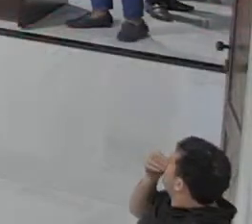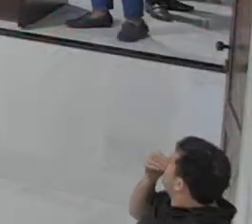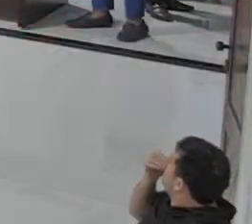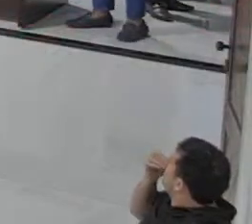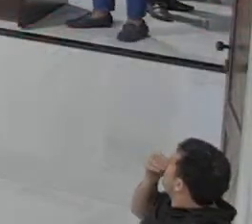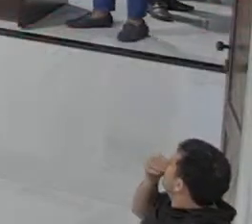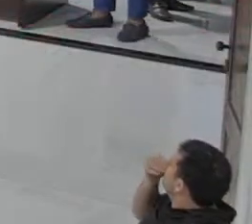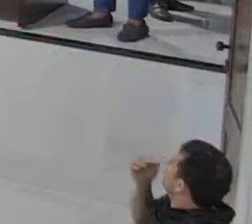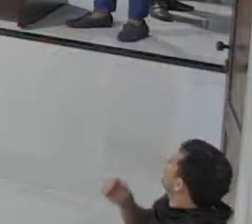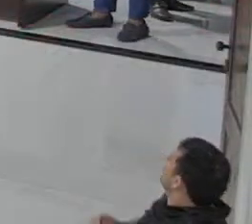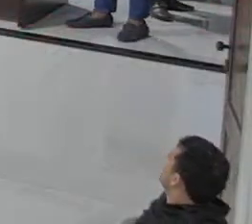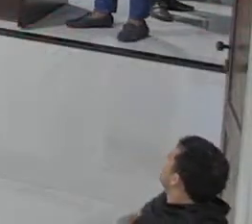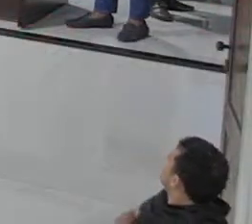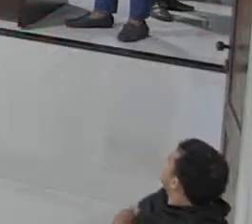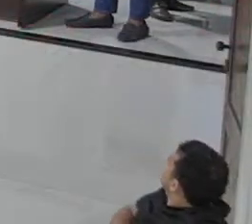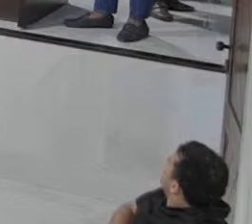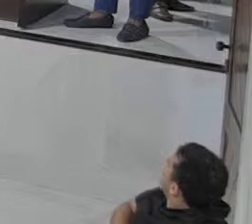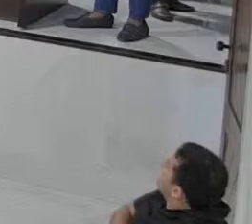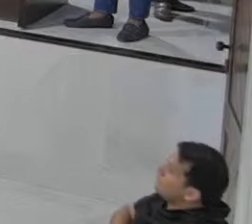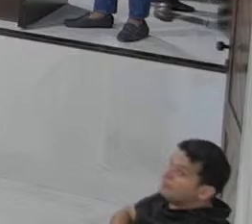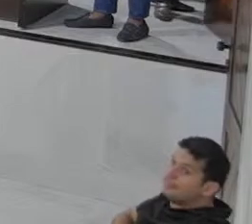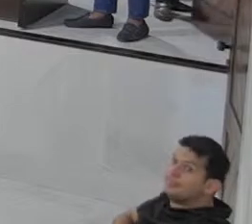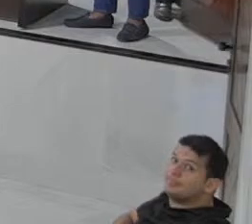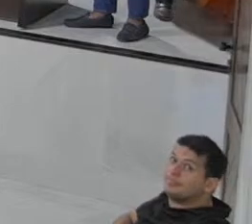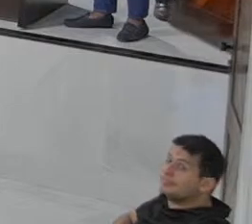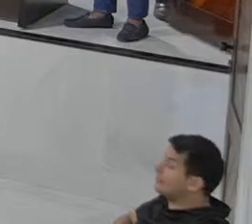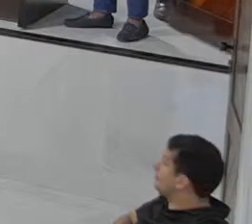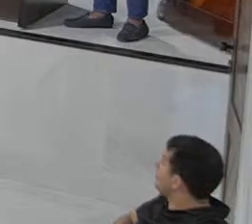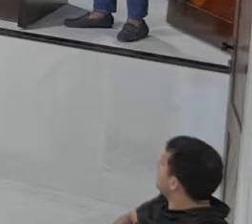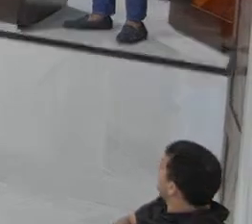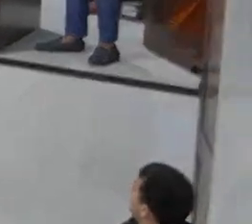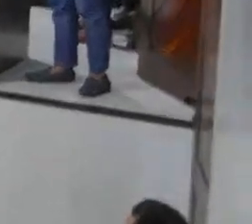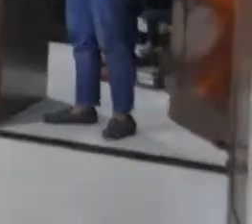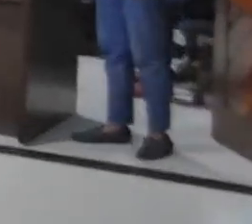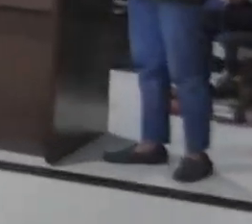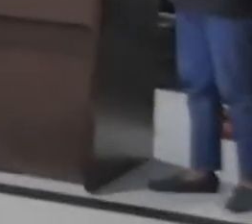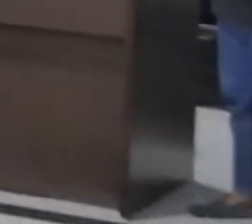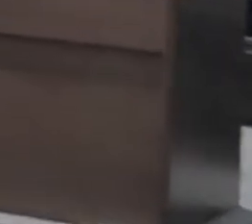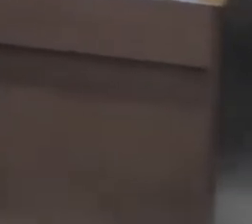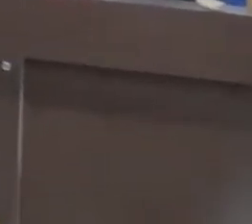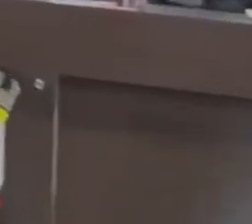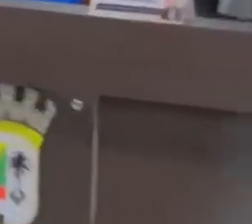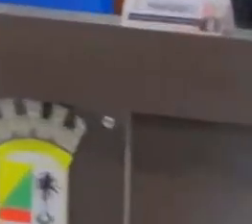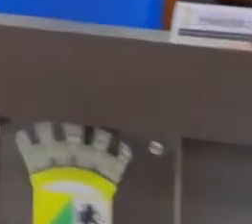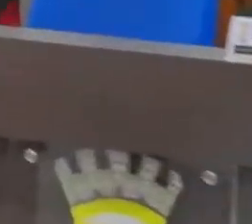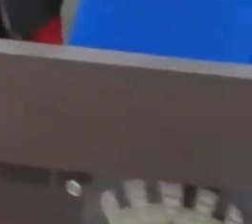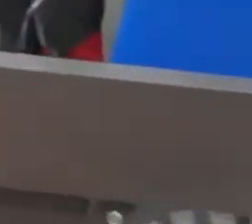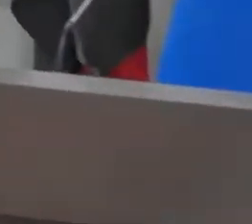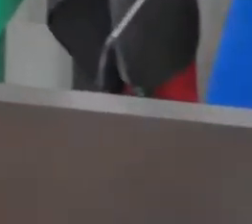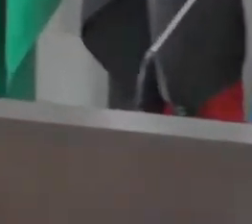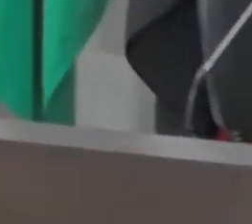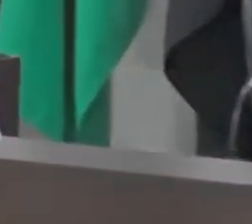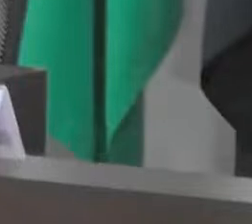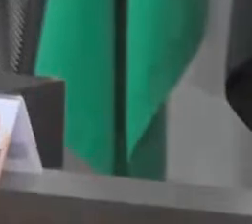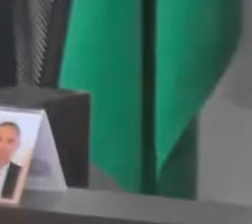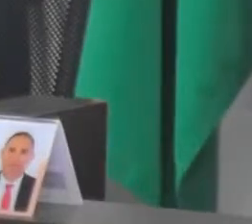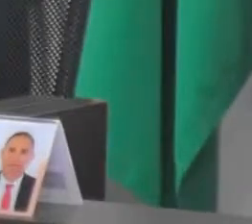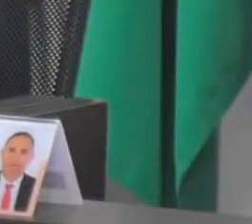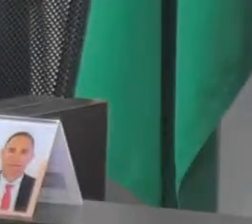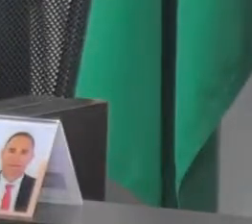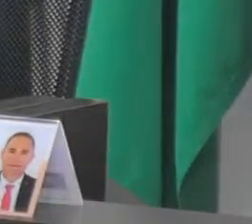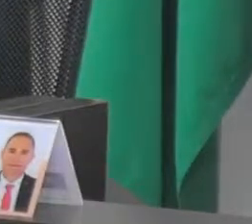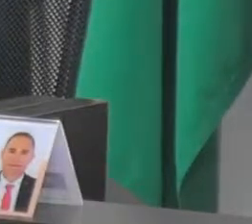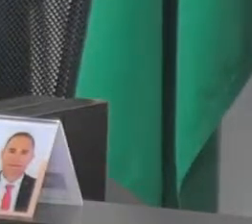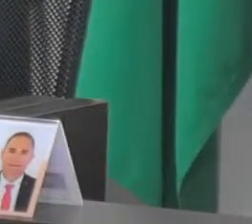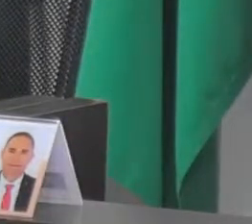Dois a todos que nos assistem pela TV Câmara, todos os funcionários da nossa casa, Casa do Povo, e todos que estão aqui